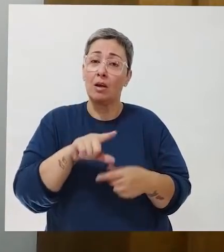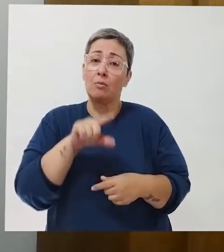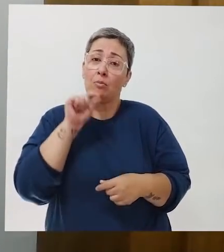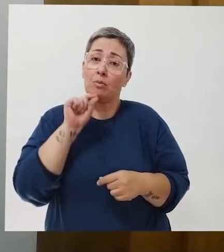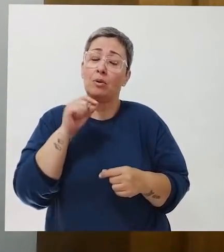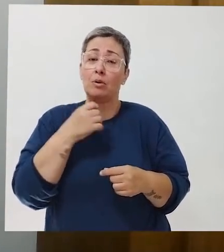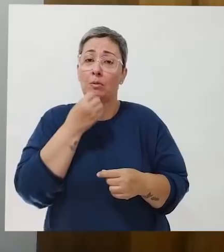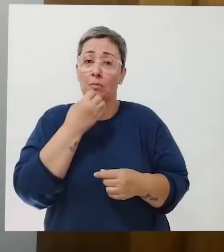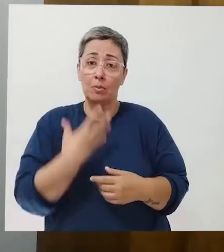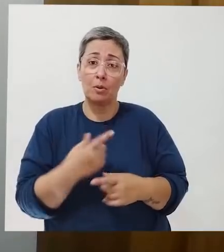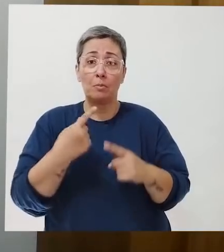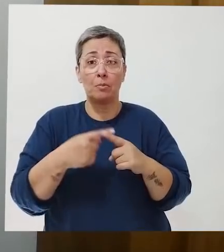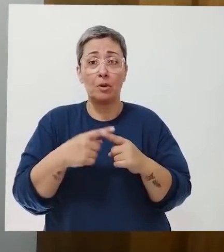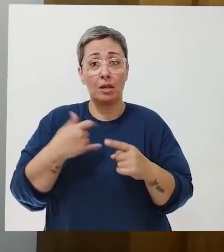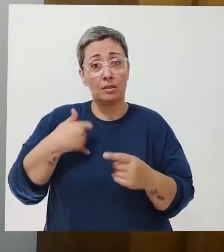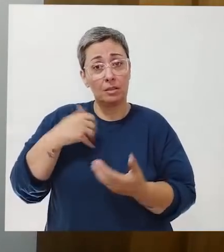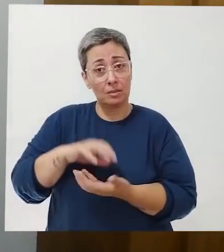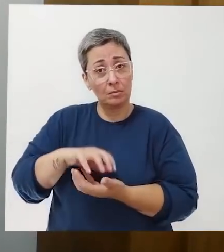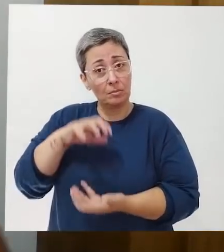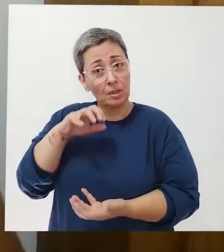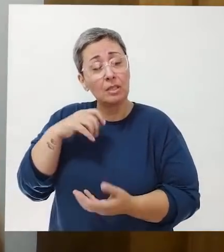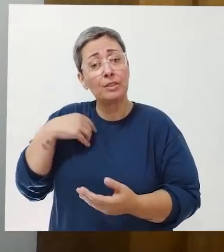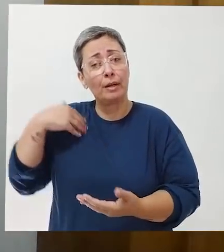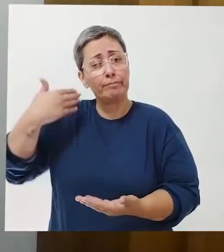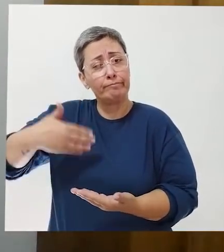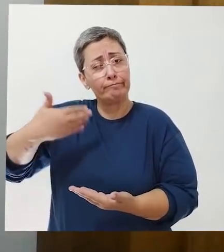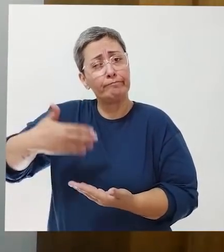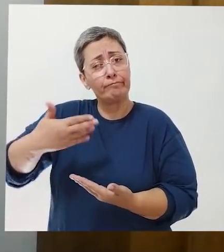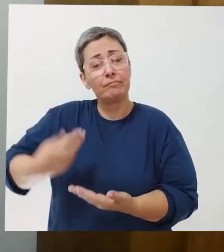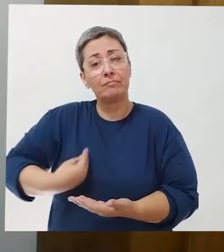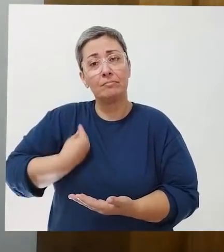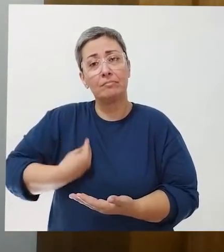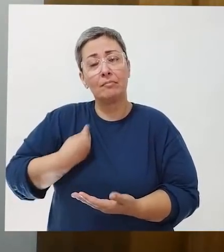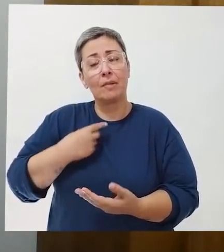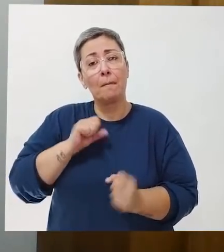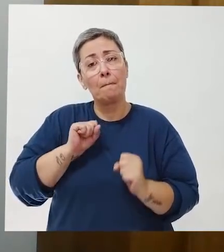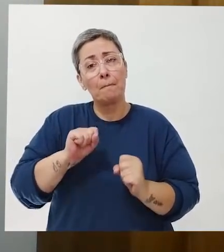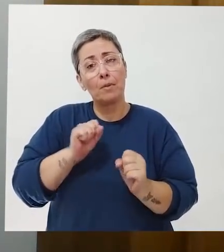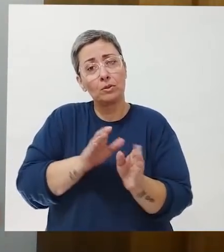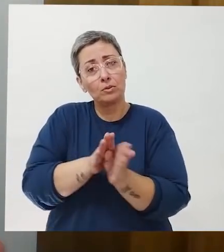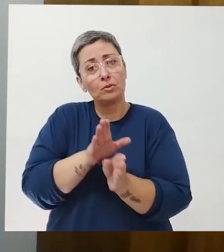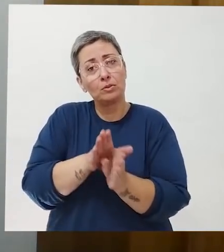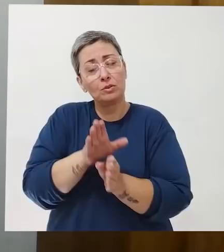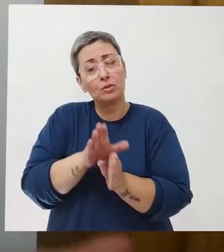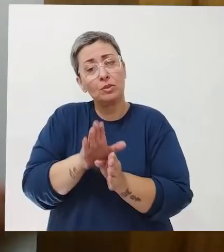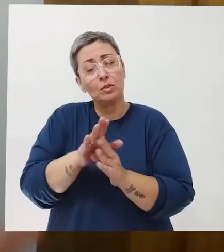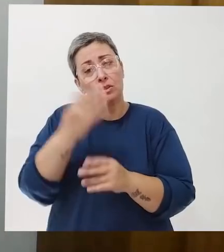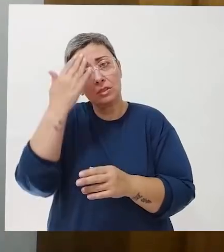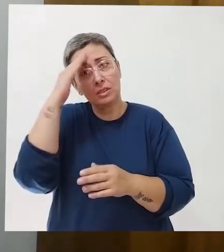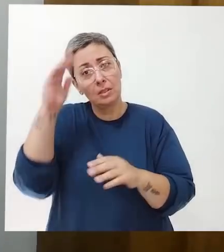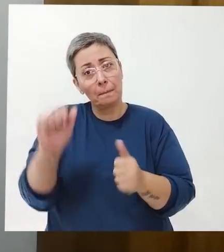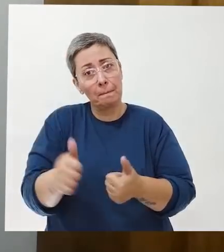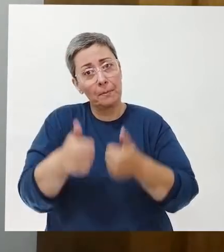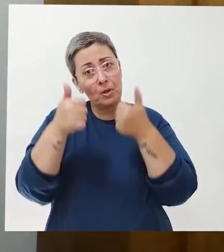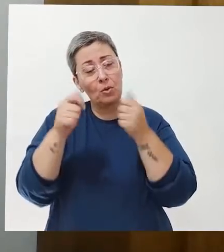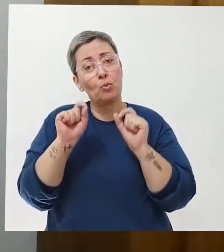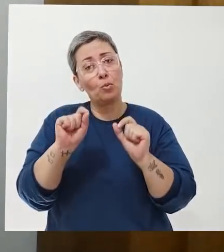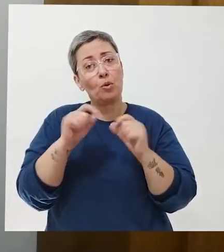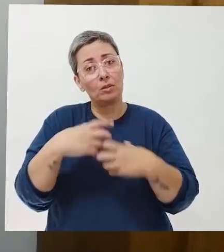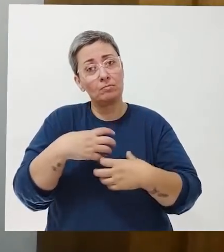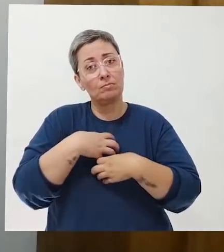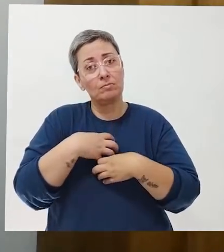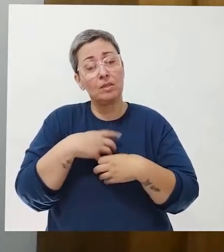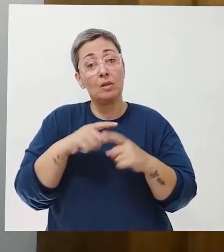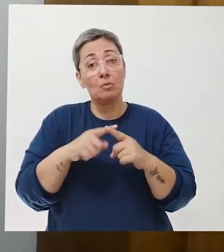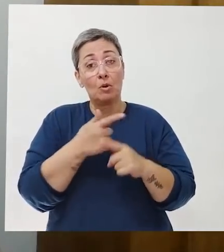opção, porque são pessoas mais velhas que já passaram por várias coisas na vida e que podem ajudar você a entender melhor o que está